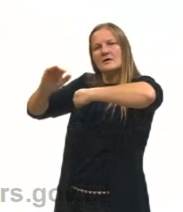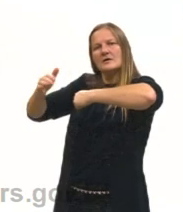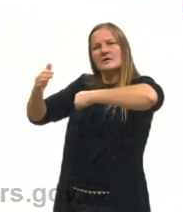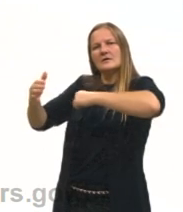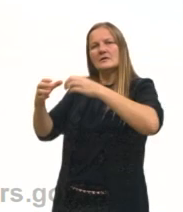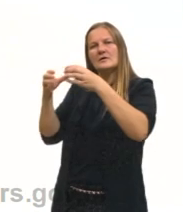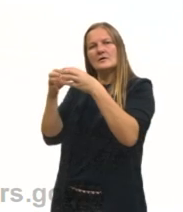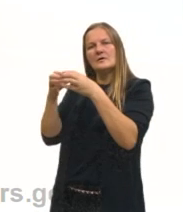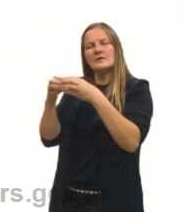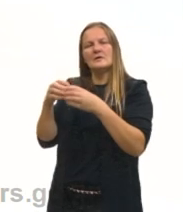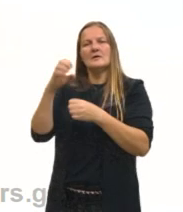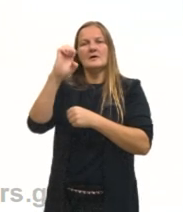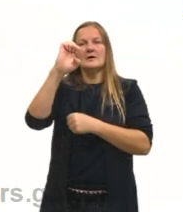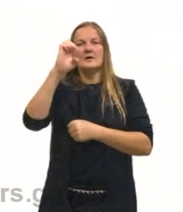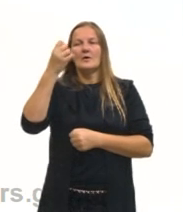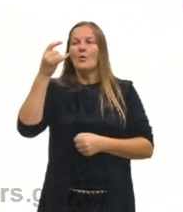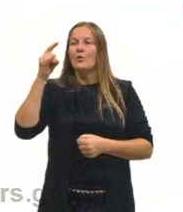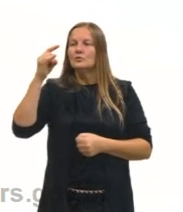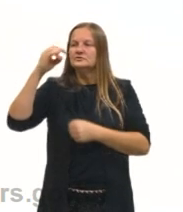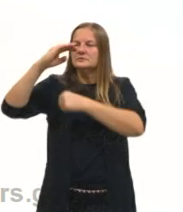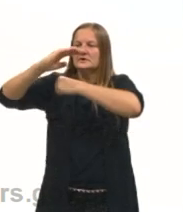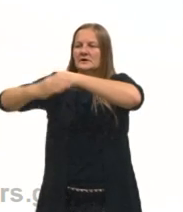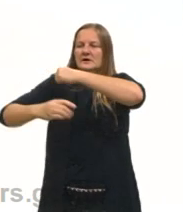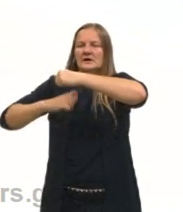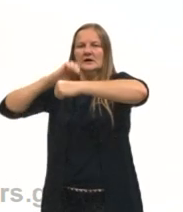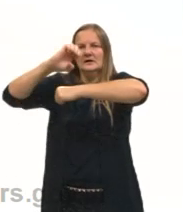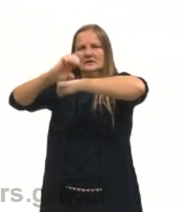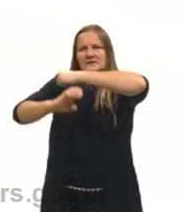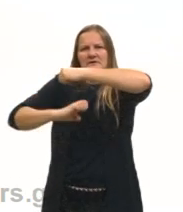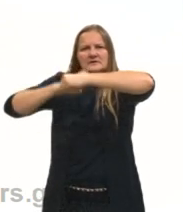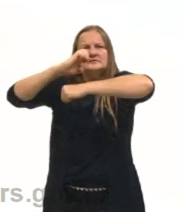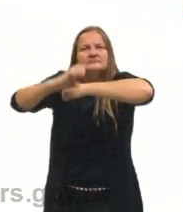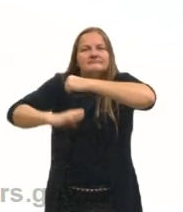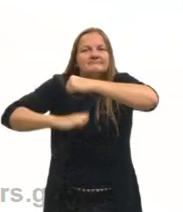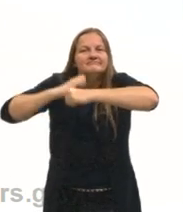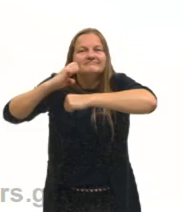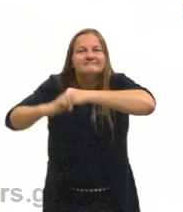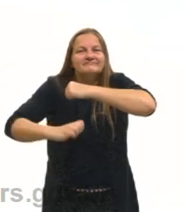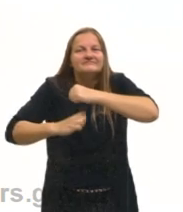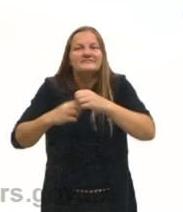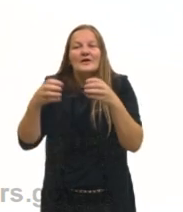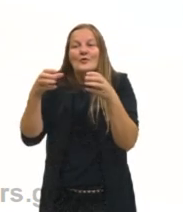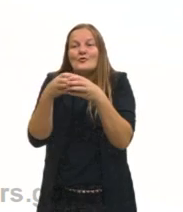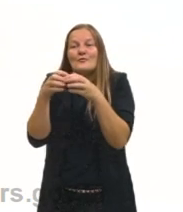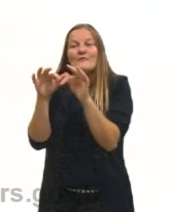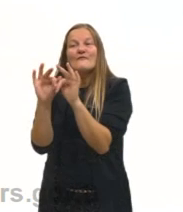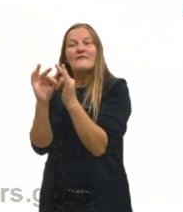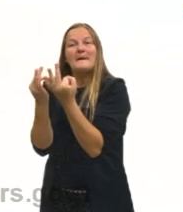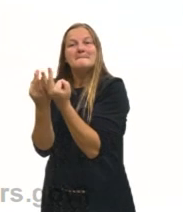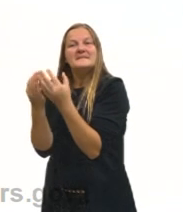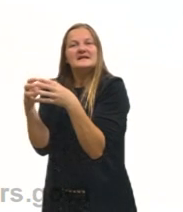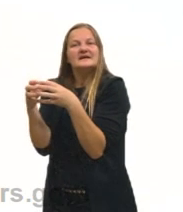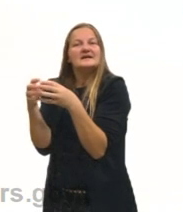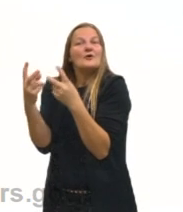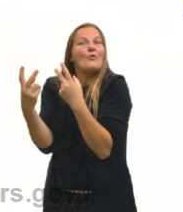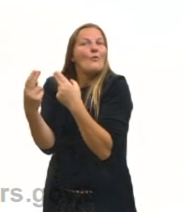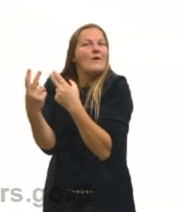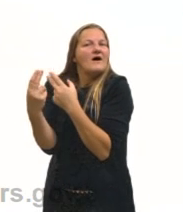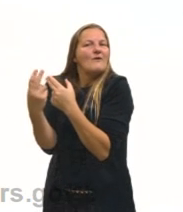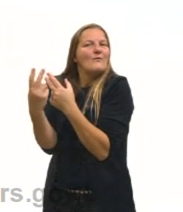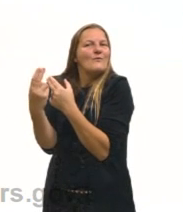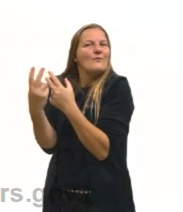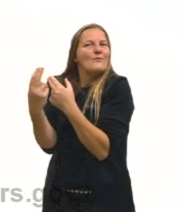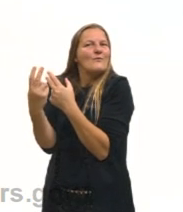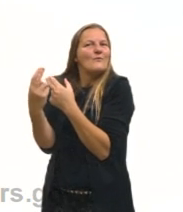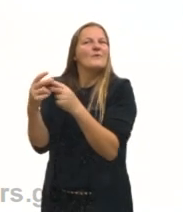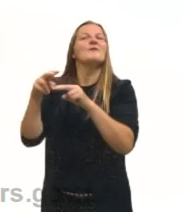o mesmo quantidade de elétrons na última camada de valência que eles pertencem à mesma família ou grupo em função da